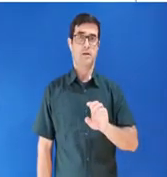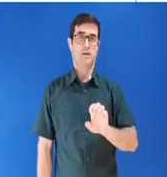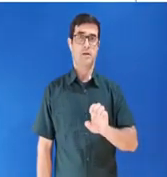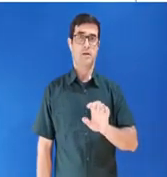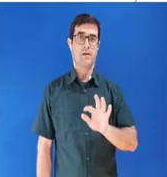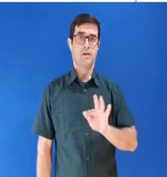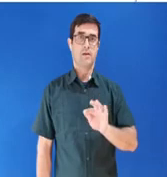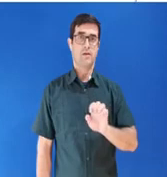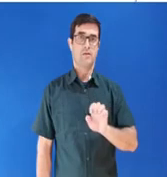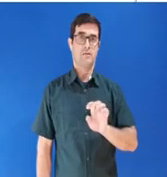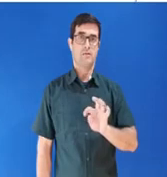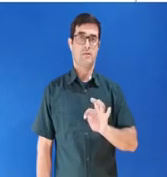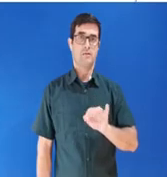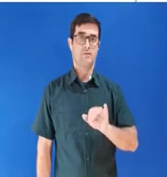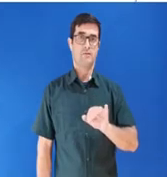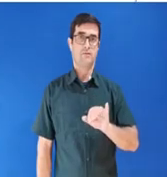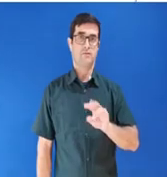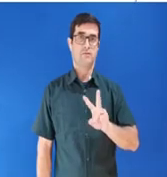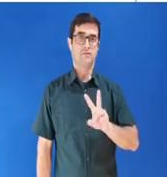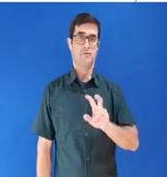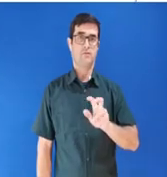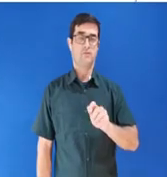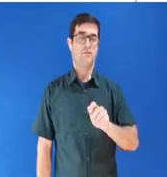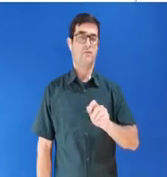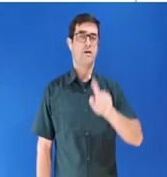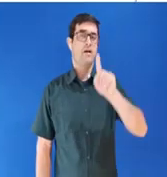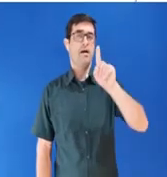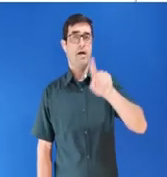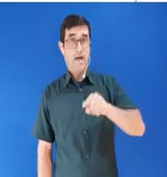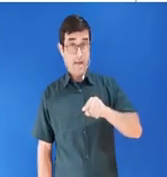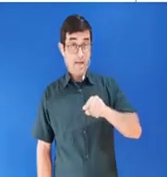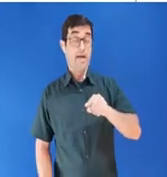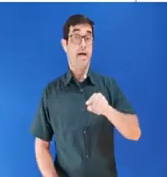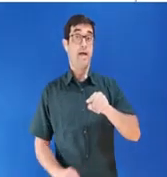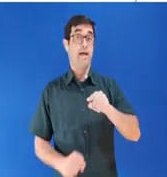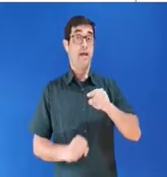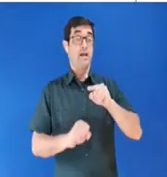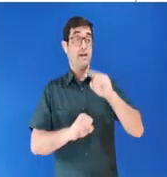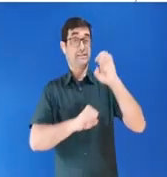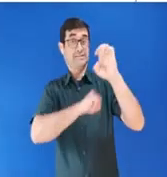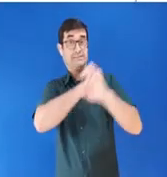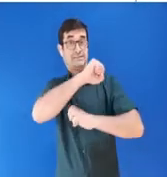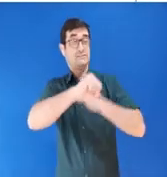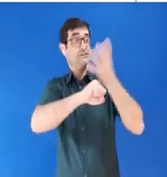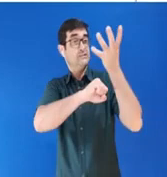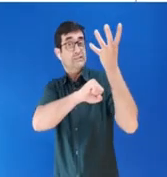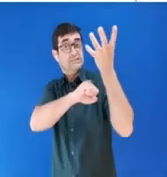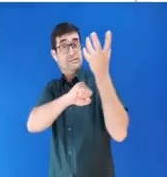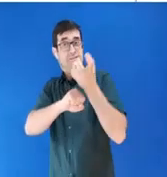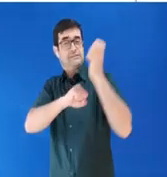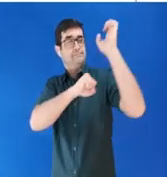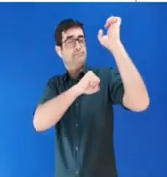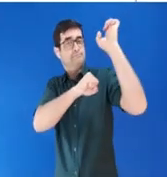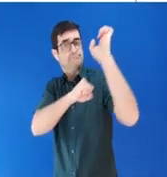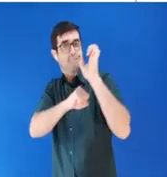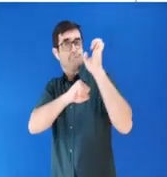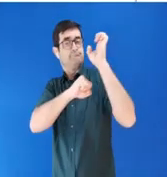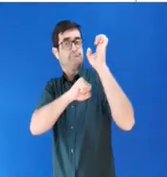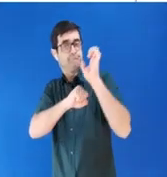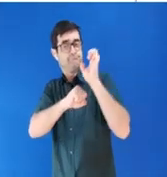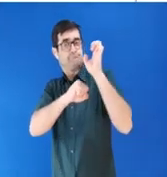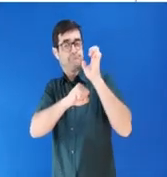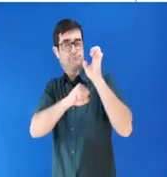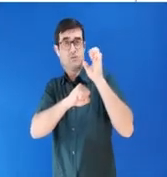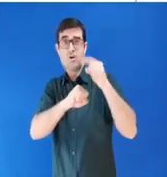uma atração pelo núcleo. Qual é essa atração verdadeira? A carga nuclear efetiva. Se a carga nuclear efetiva é muito